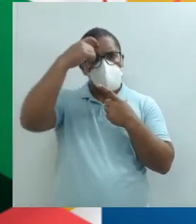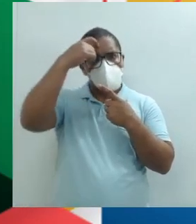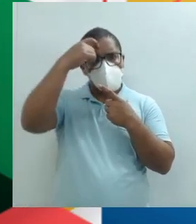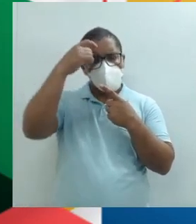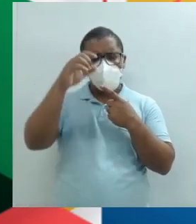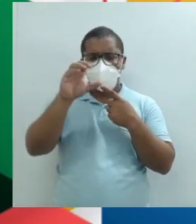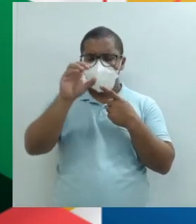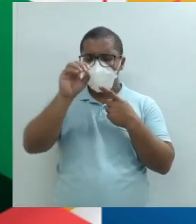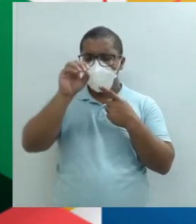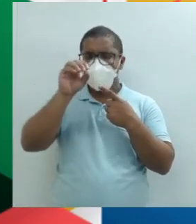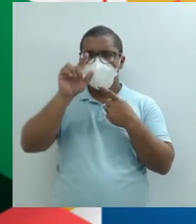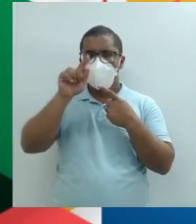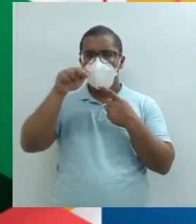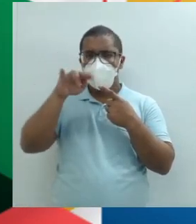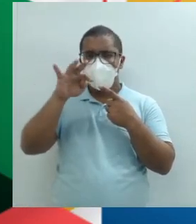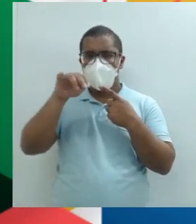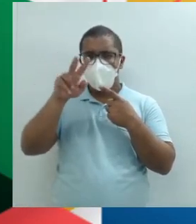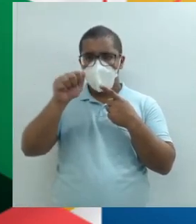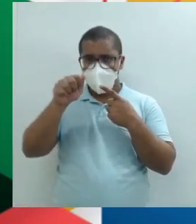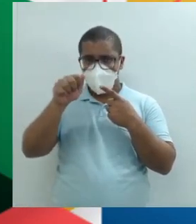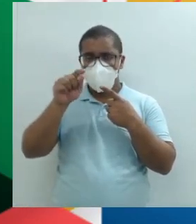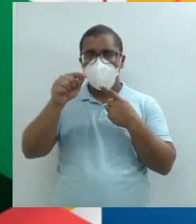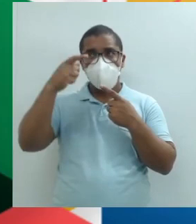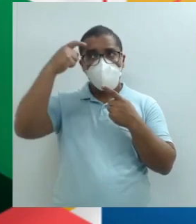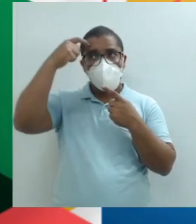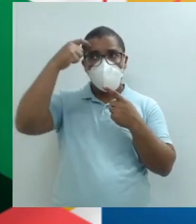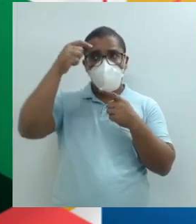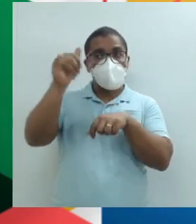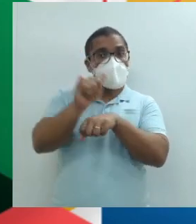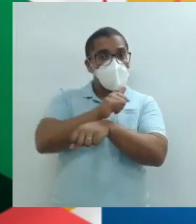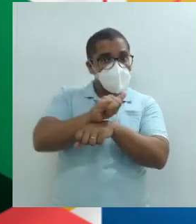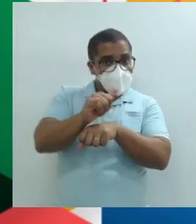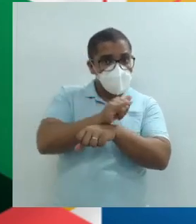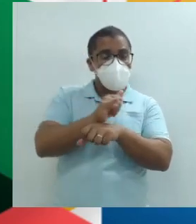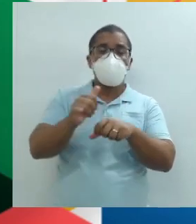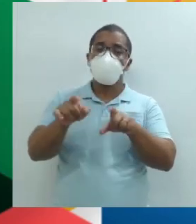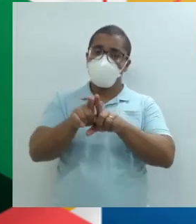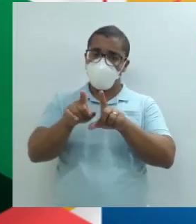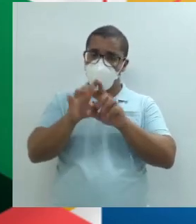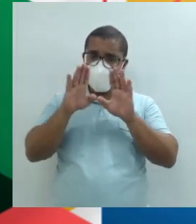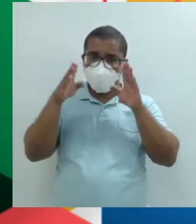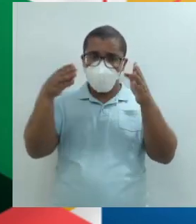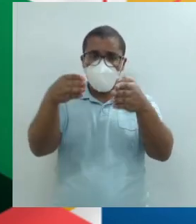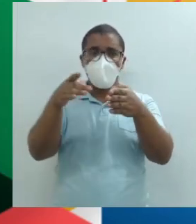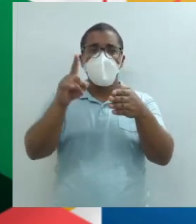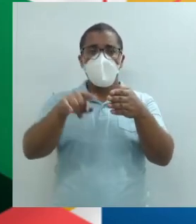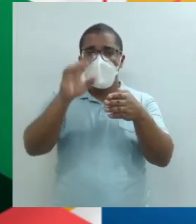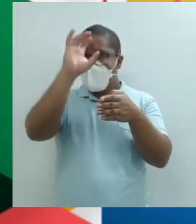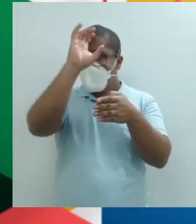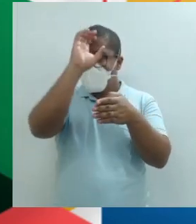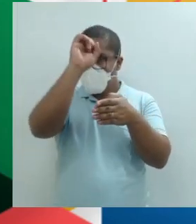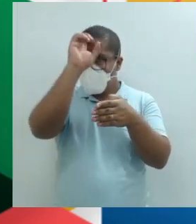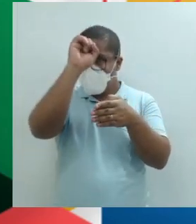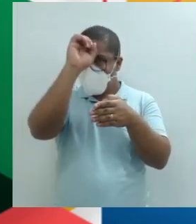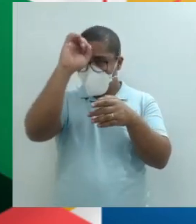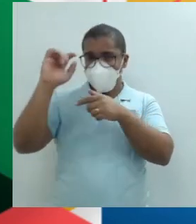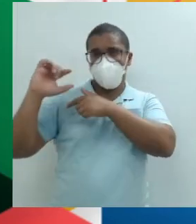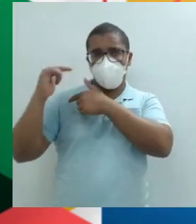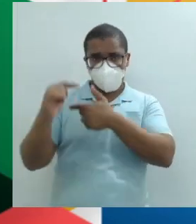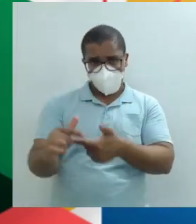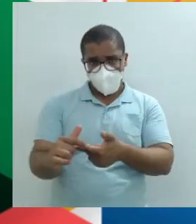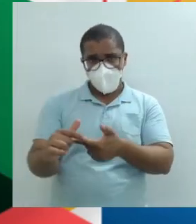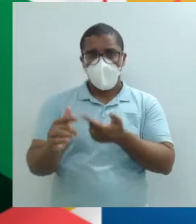que envolve o pensamento crítico e estratégico e está mais associado ao aprendizado